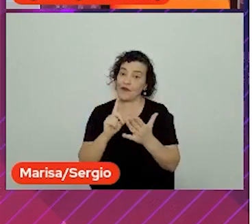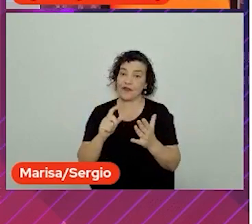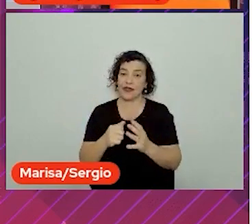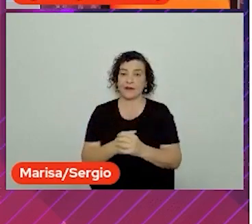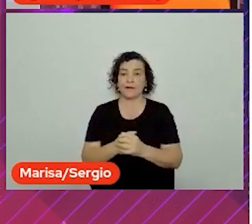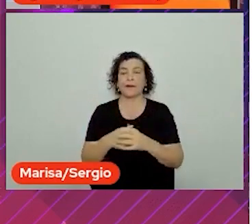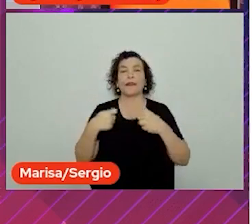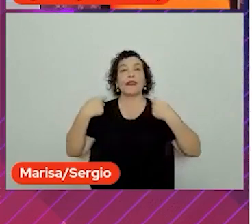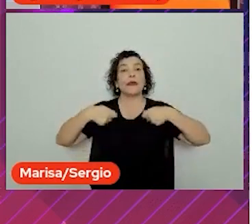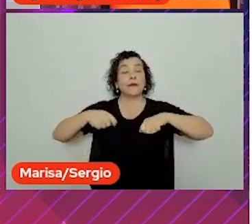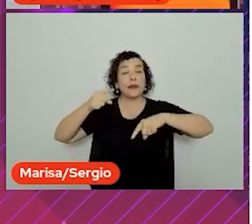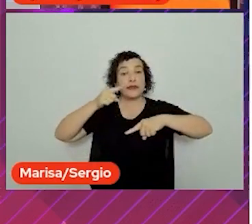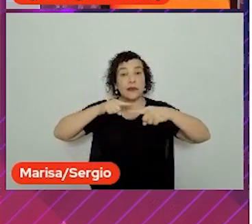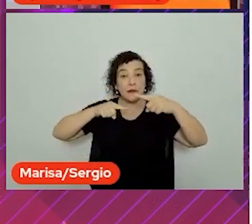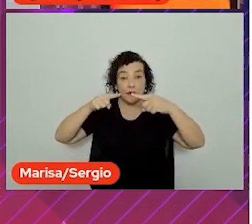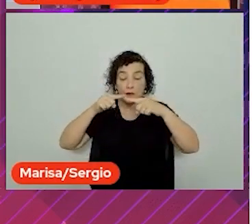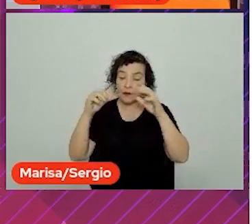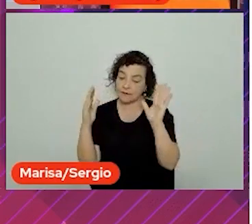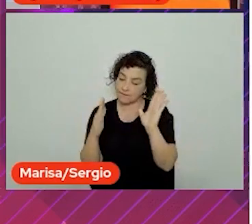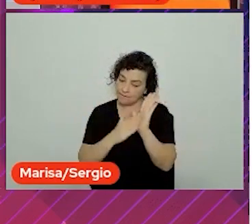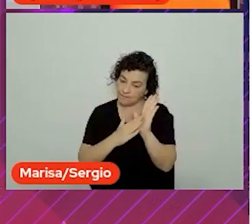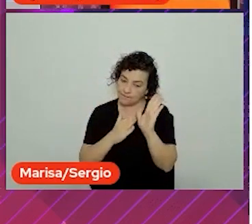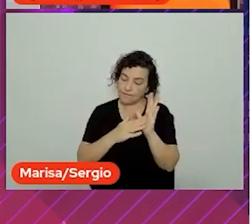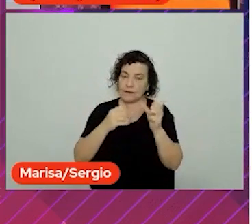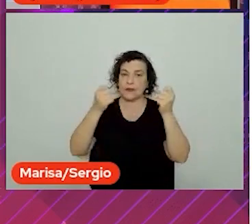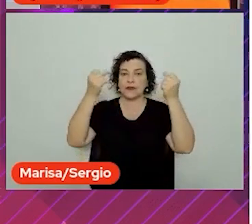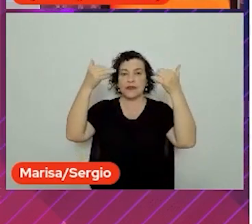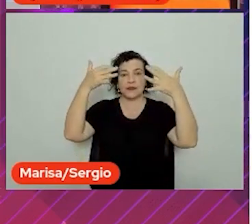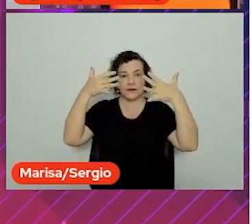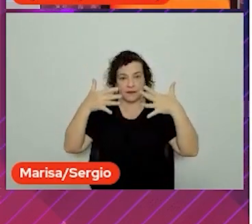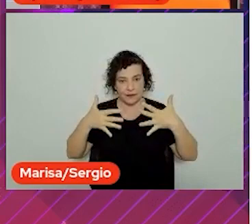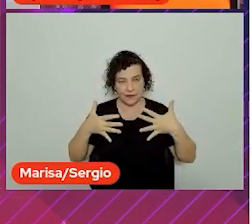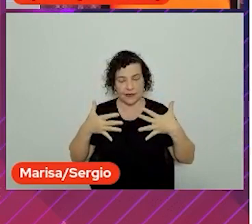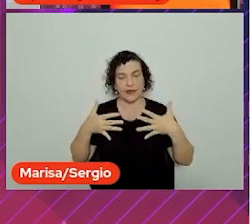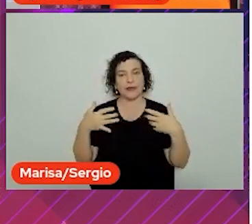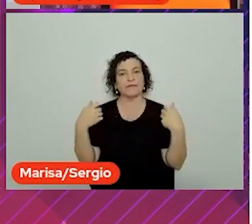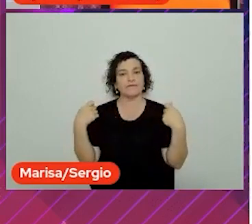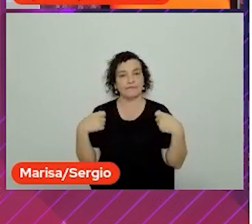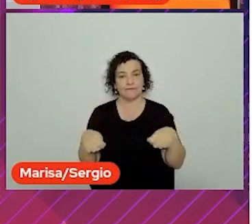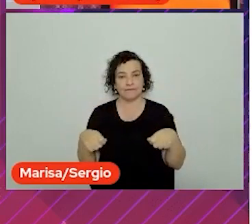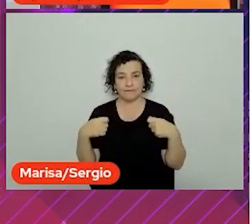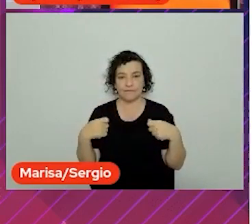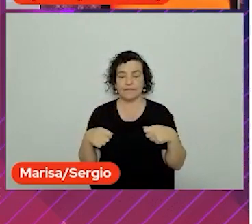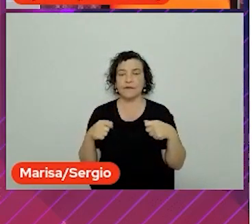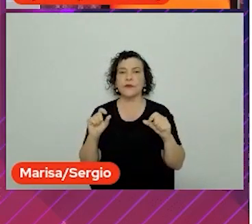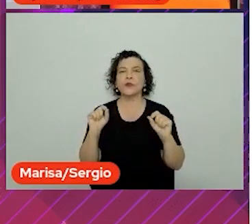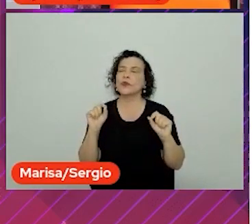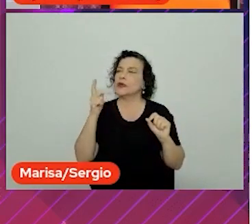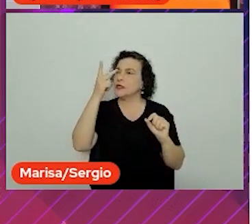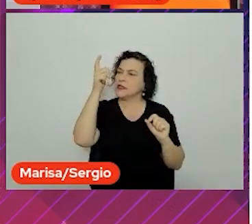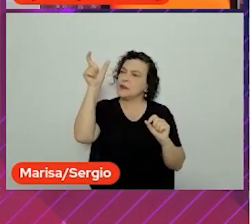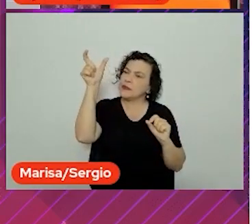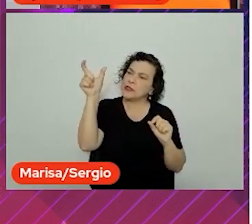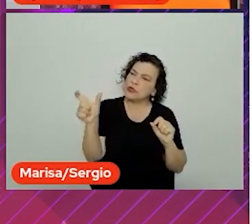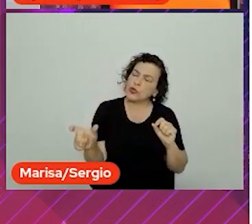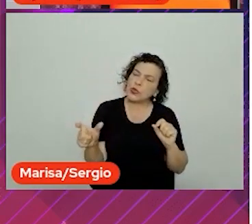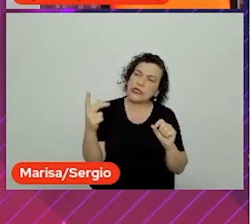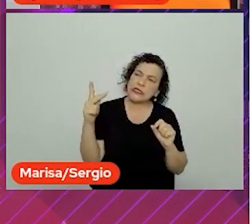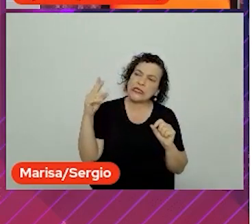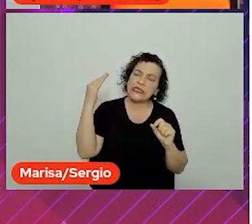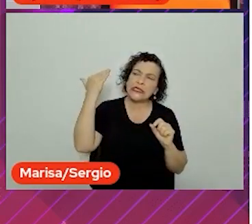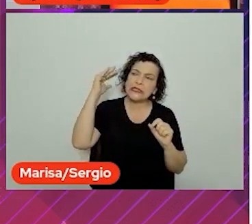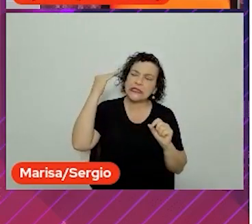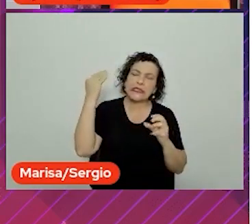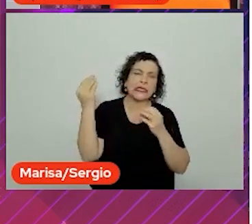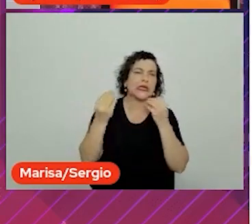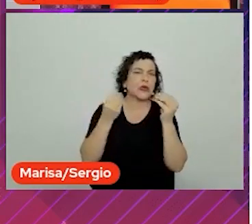Explique o propósito e a importância de cada iniciativa adotada, buscando sempre contextualizar as pessoas a respeito de como o resultado é